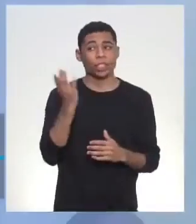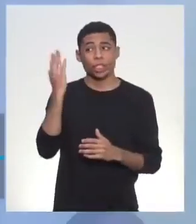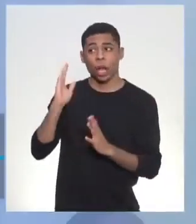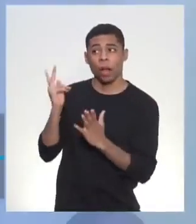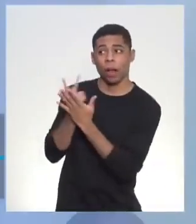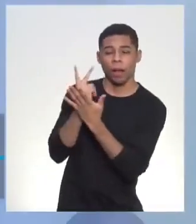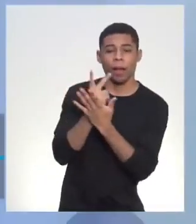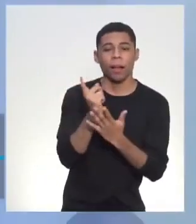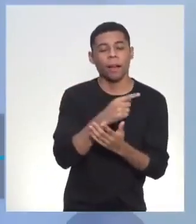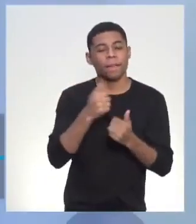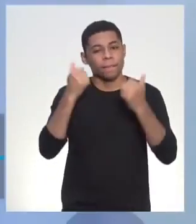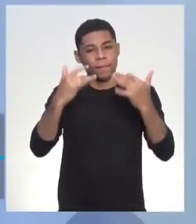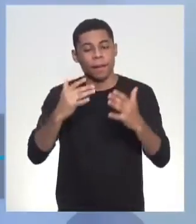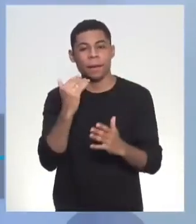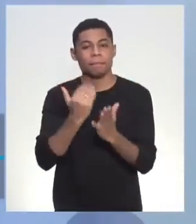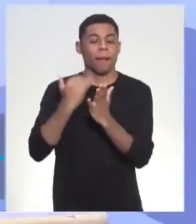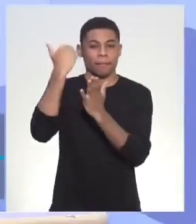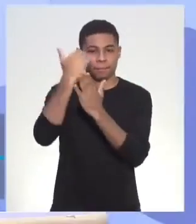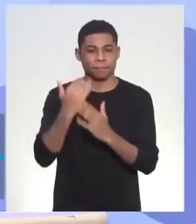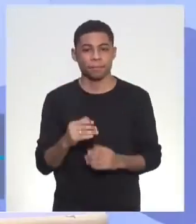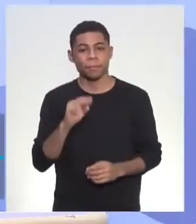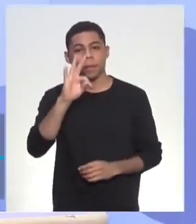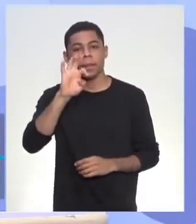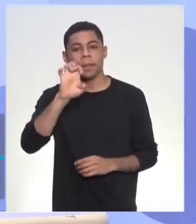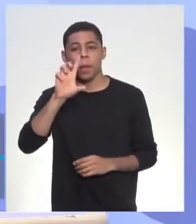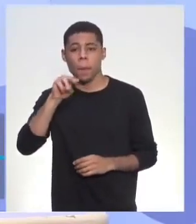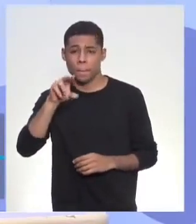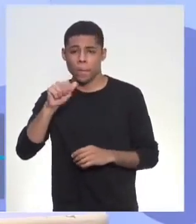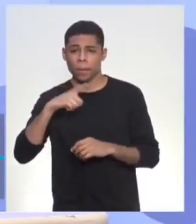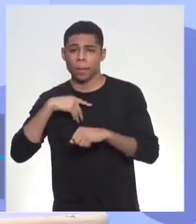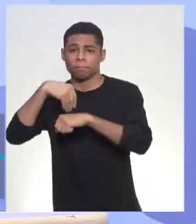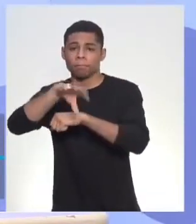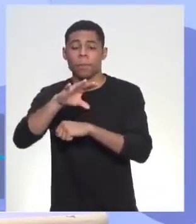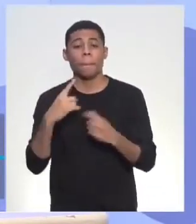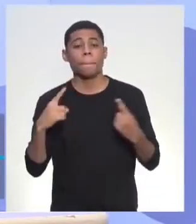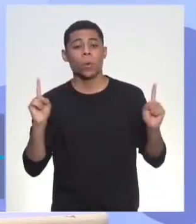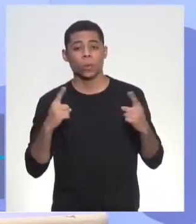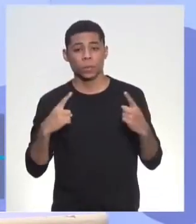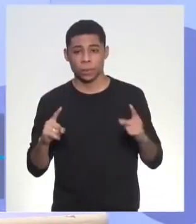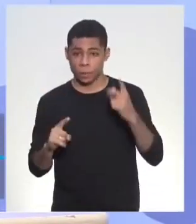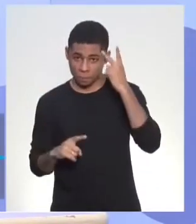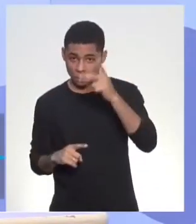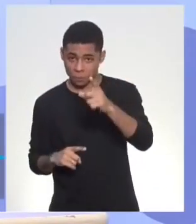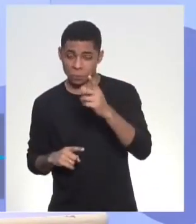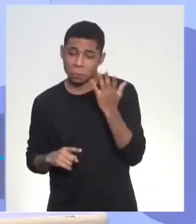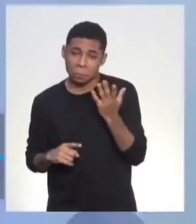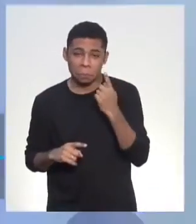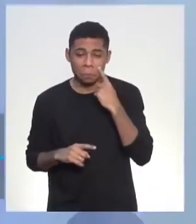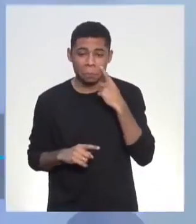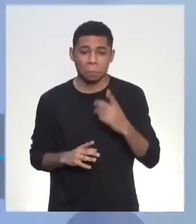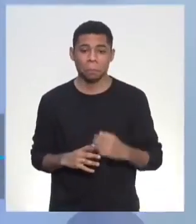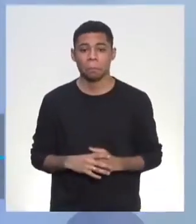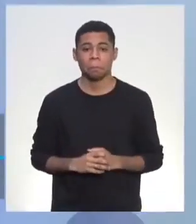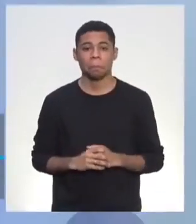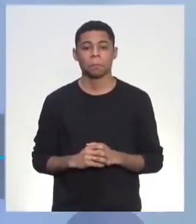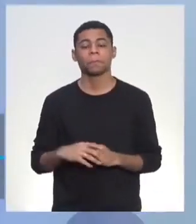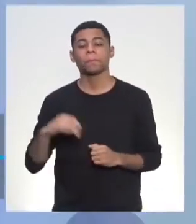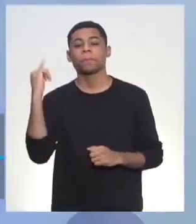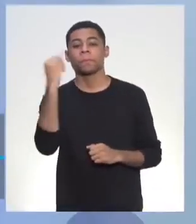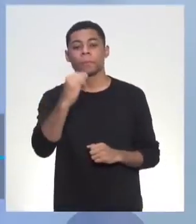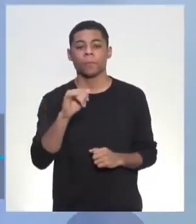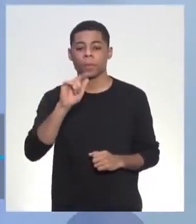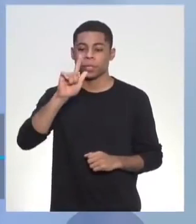a gente foi lá e agilizou ele. A professora Thelma tem uma recomendação de música para você. Ela mandou aqui a recomendação de